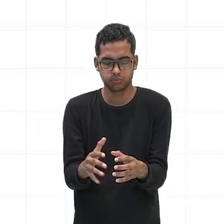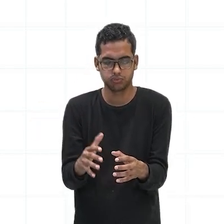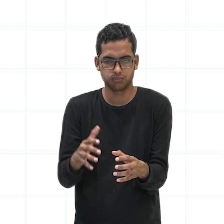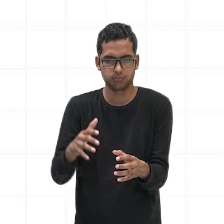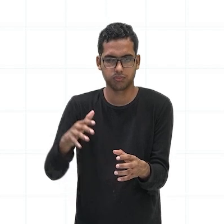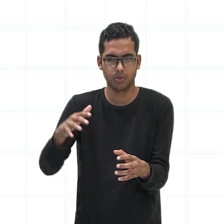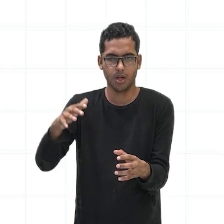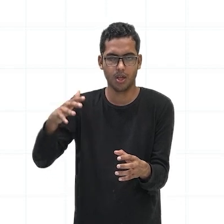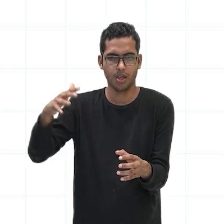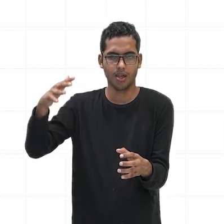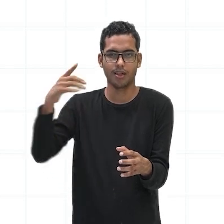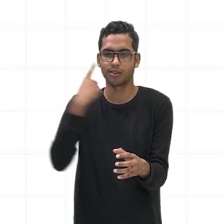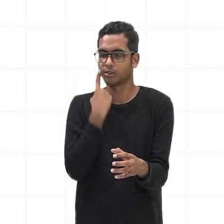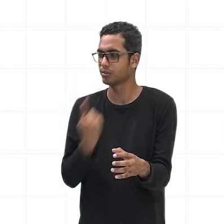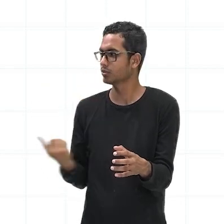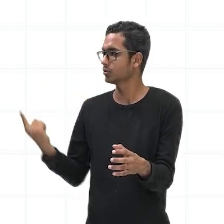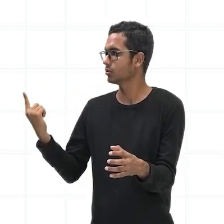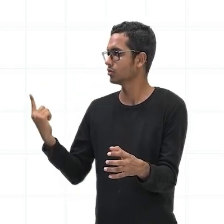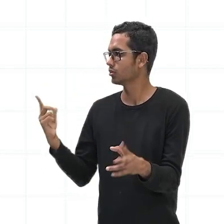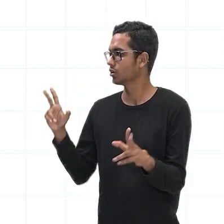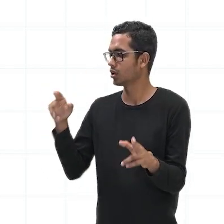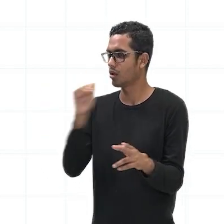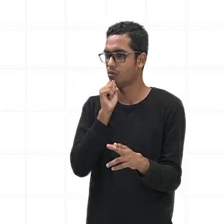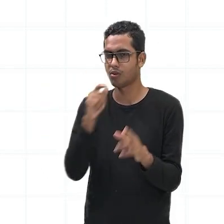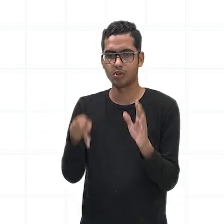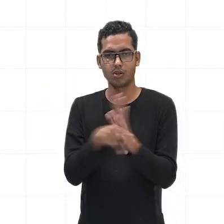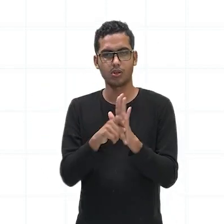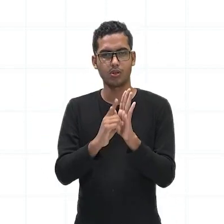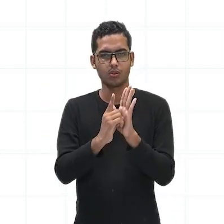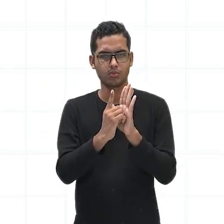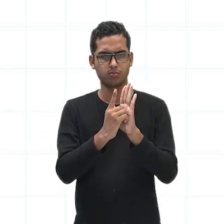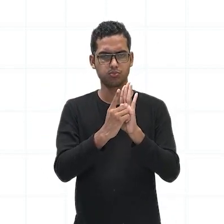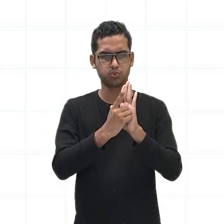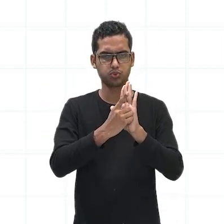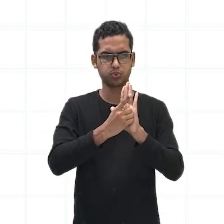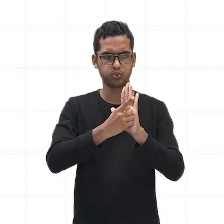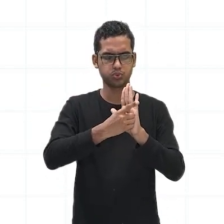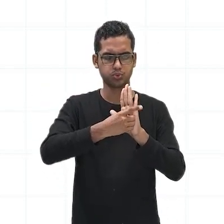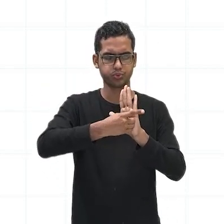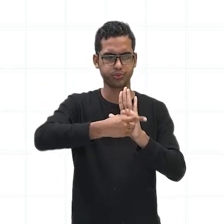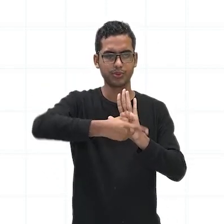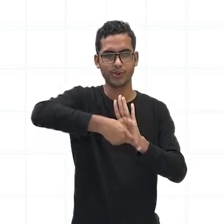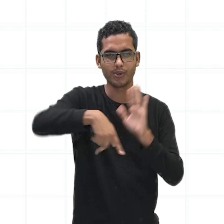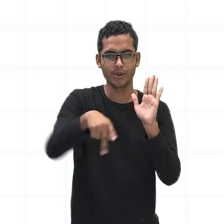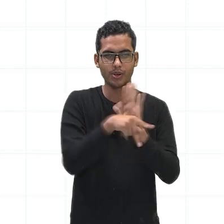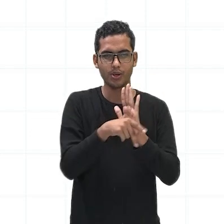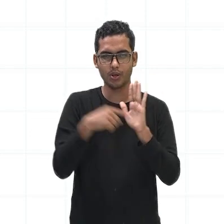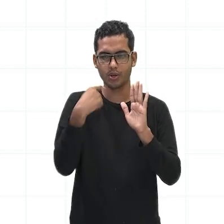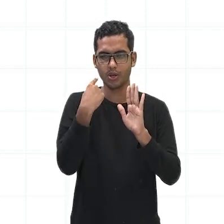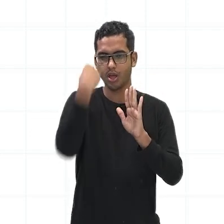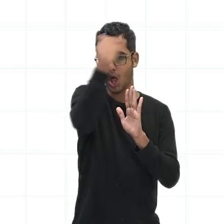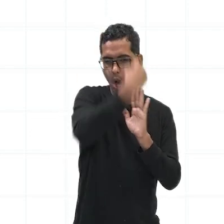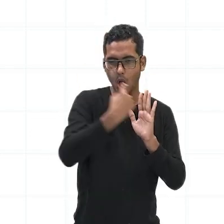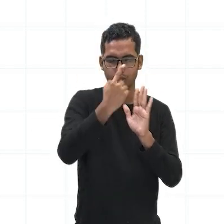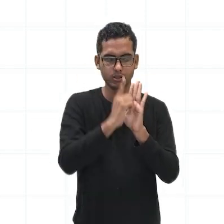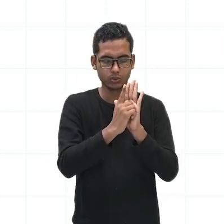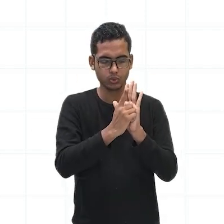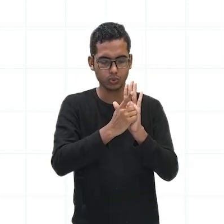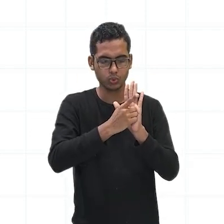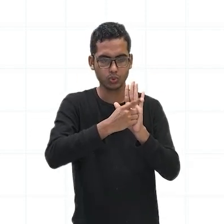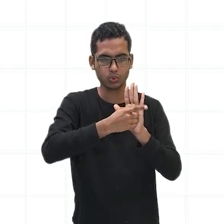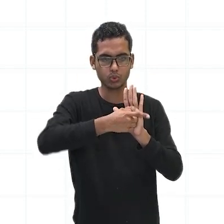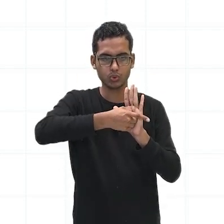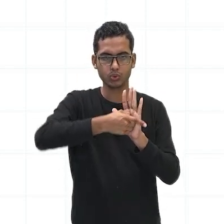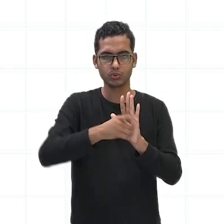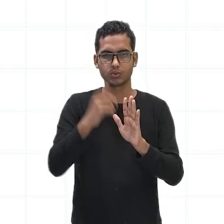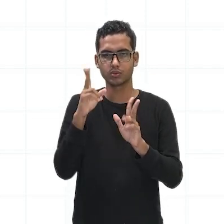ponteiro dos relógios, né? Se você olhar um relógio ali no escuro, você vê que algumas partes dos ponteiros elas brilham, né? Como essa bússola aí que está